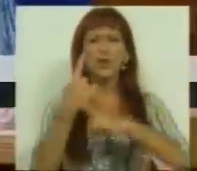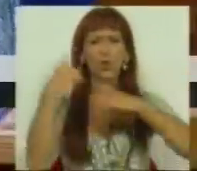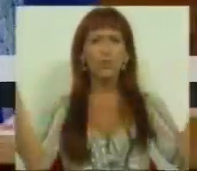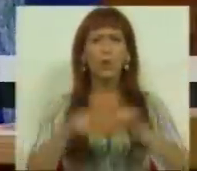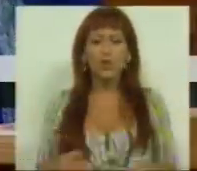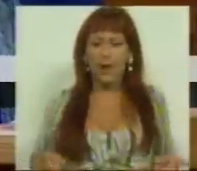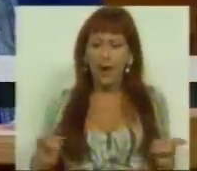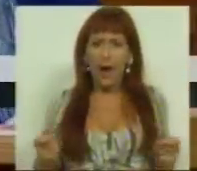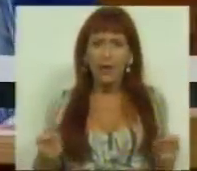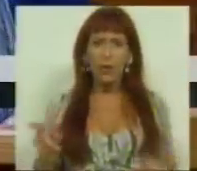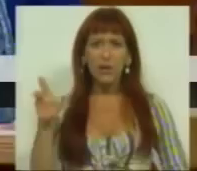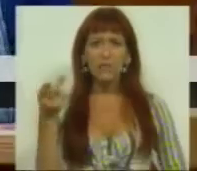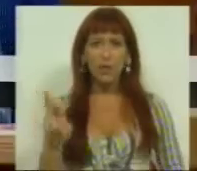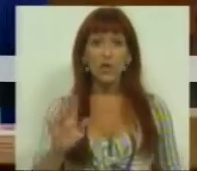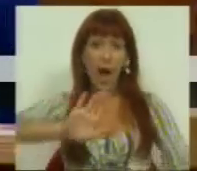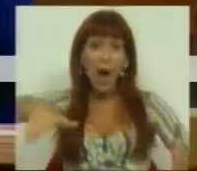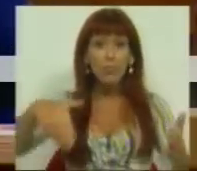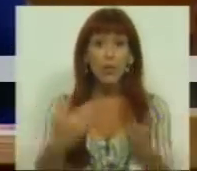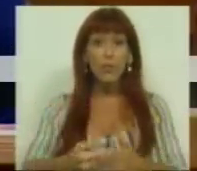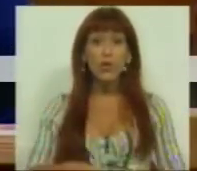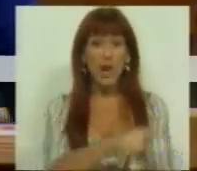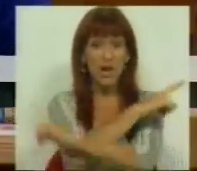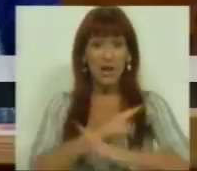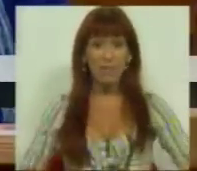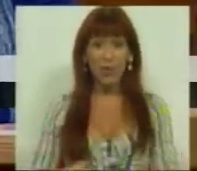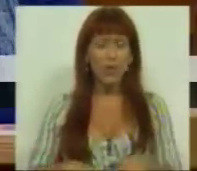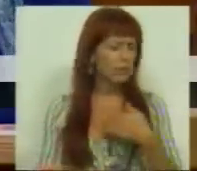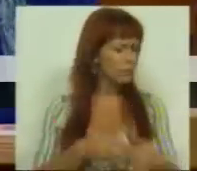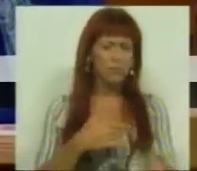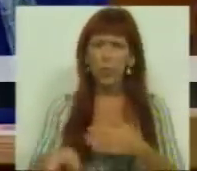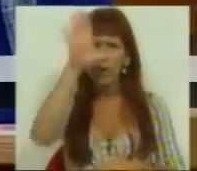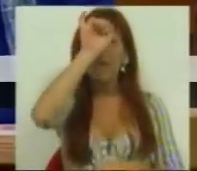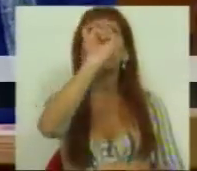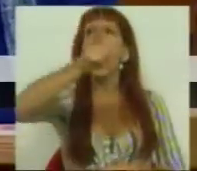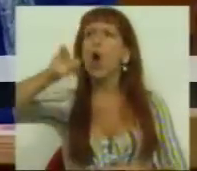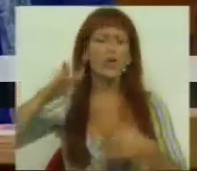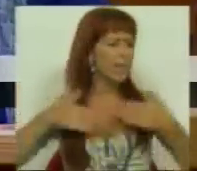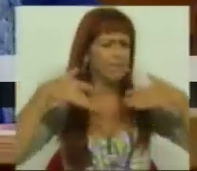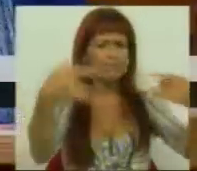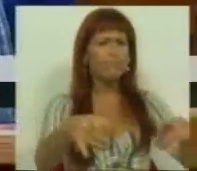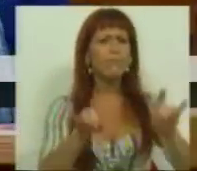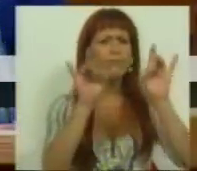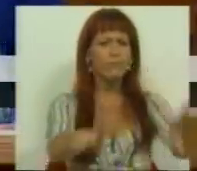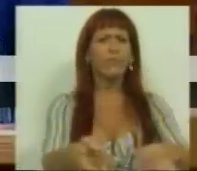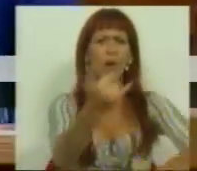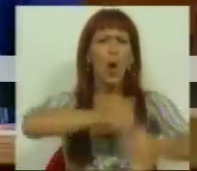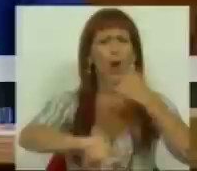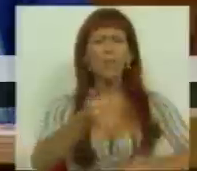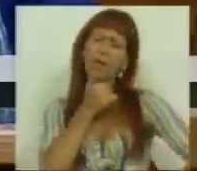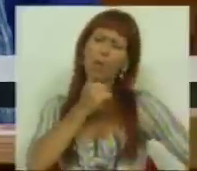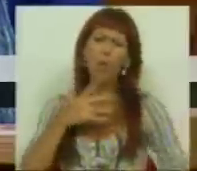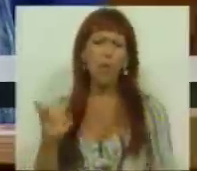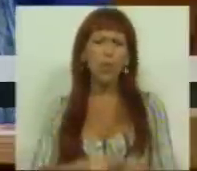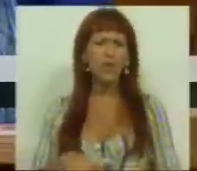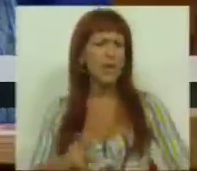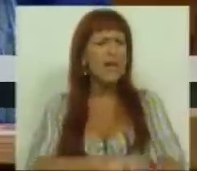de Rádio e Televisão, uma proposta que impede, seja que governo for, de demitir e substituir a seu bel prazer a